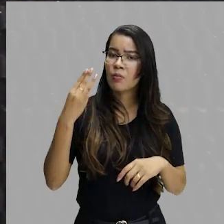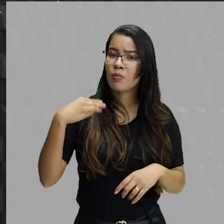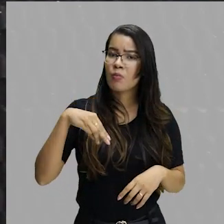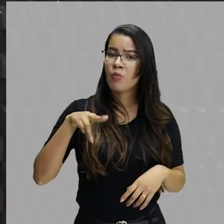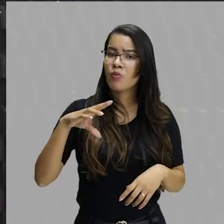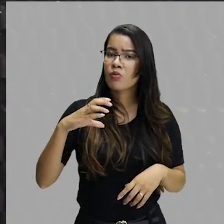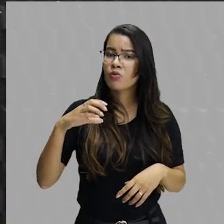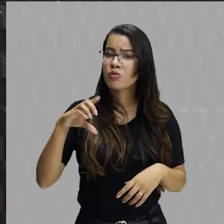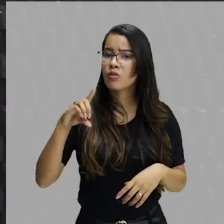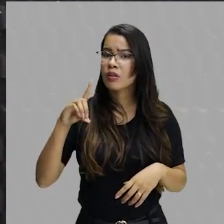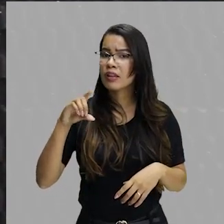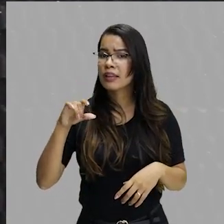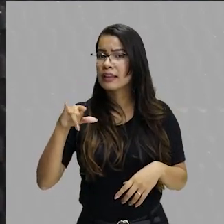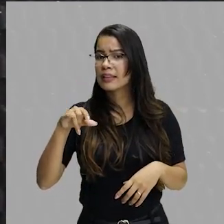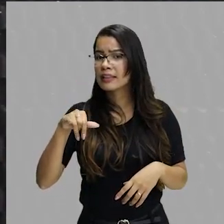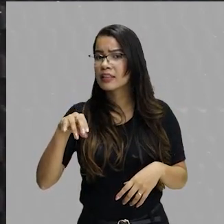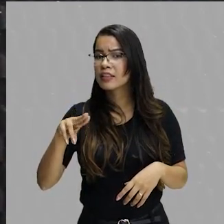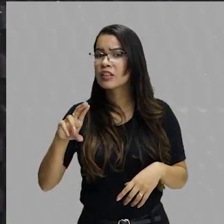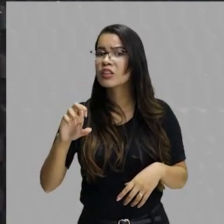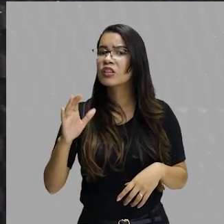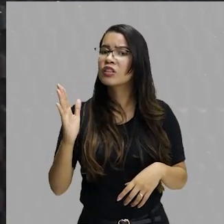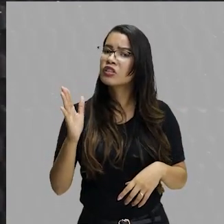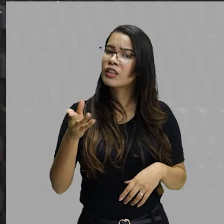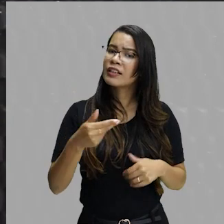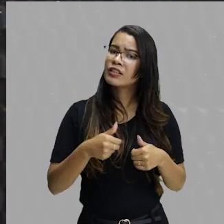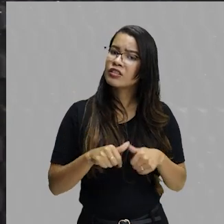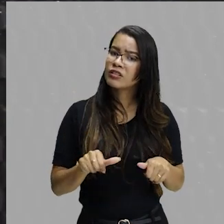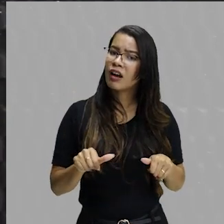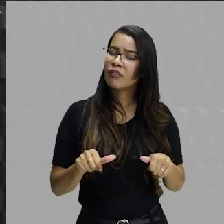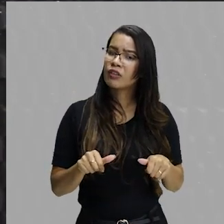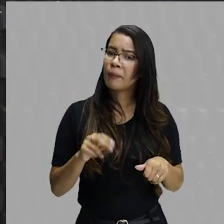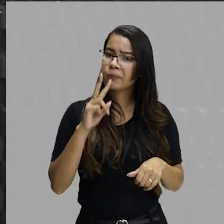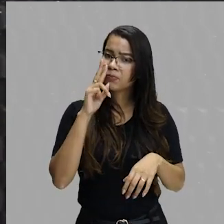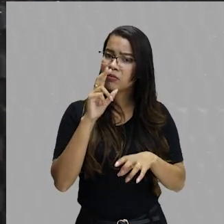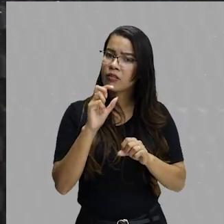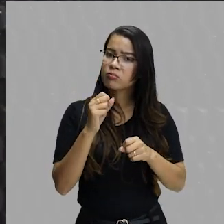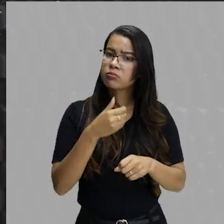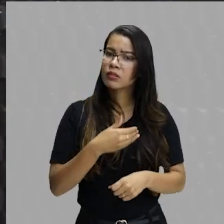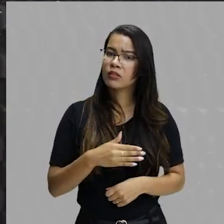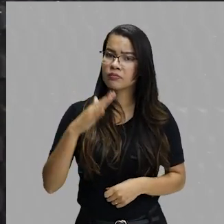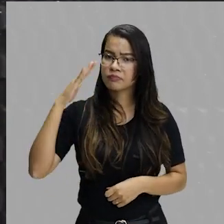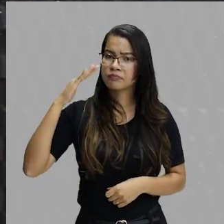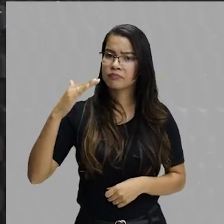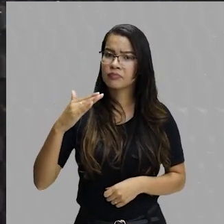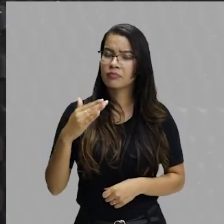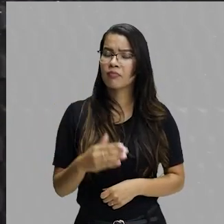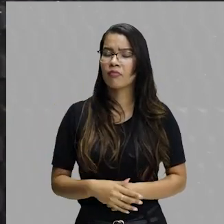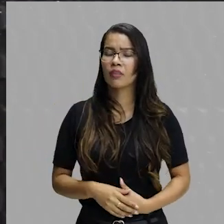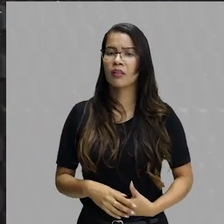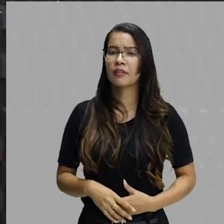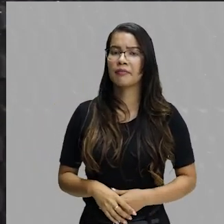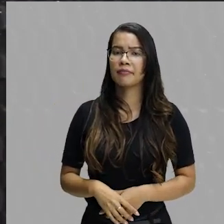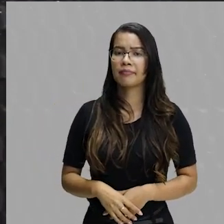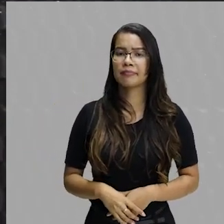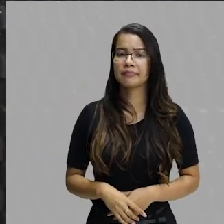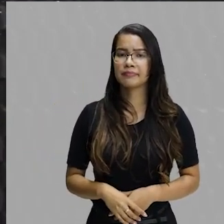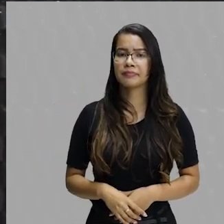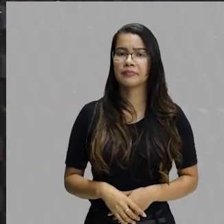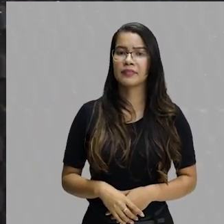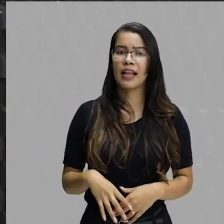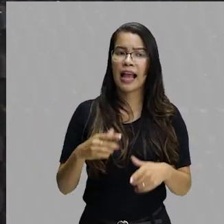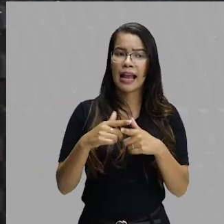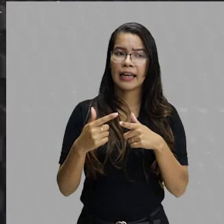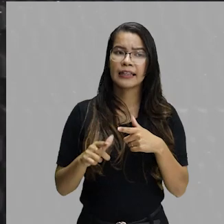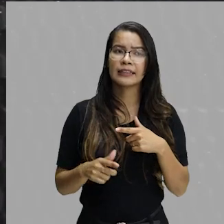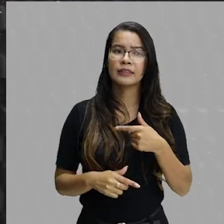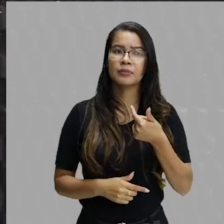de Hitler, né? Hitler chega no poder só após a crise de 29. Mussolini não, ele já está no poder antes. O que a crise de 29,